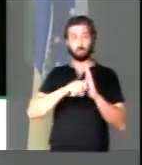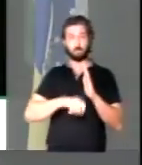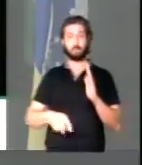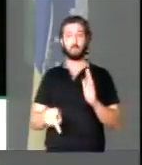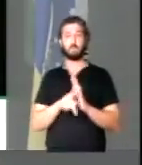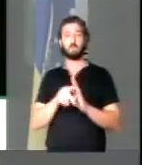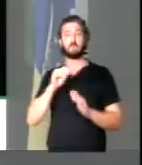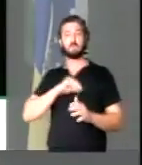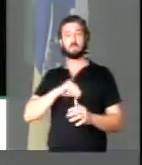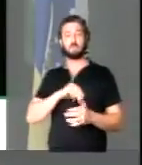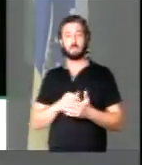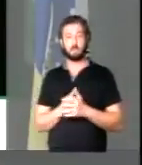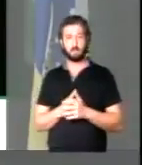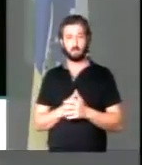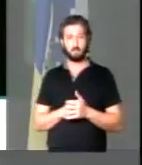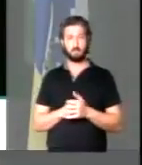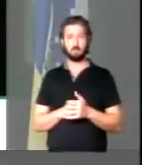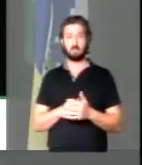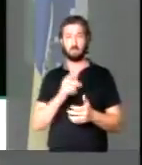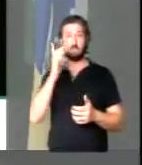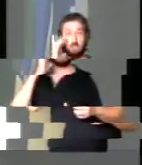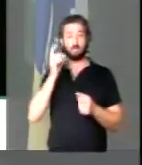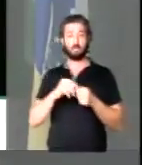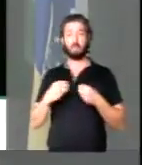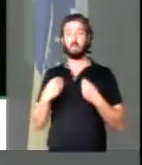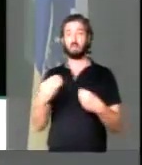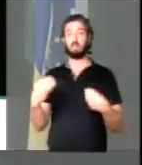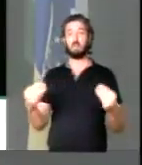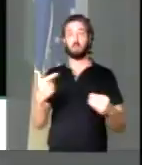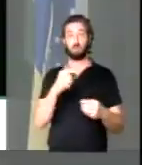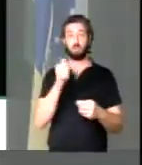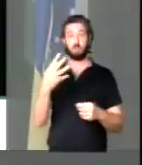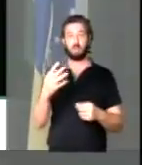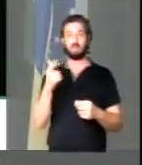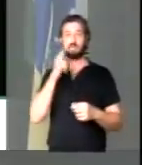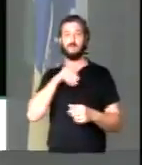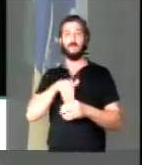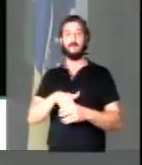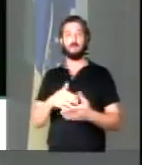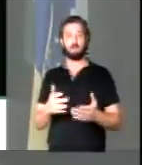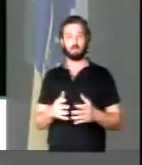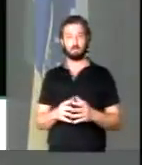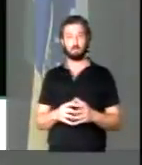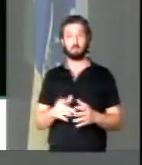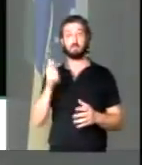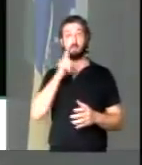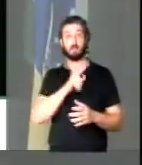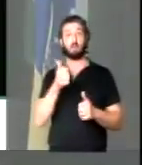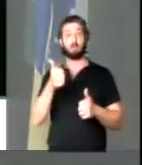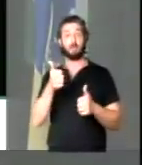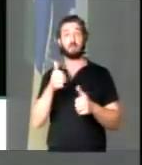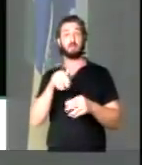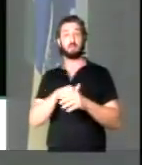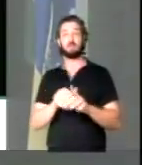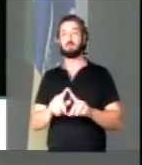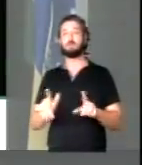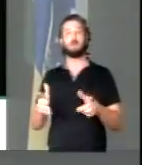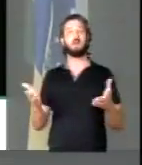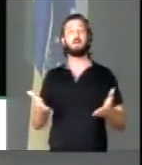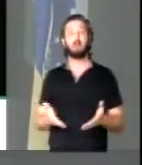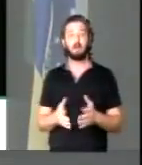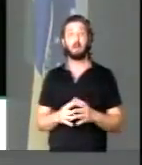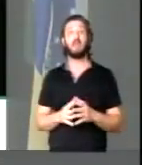da folha de pagamento que a presidenta Dilma deu em 2014 para ganhar as eleições. Ganhou as eleições, só que